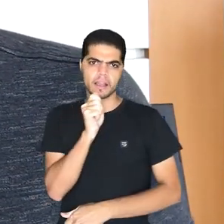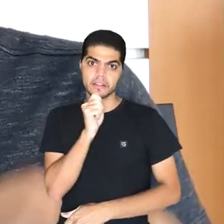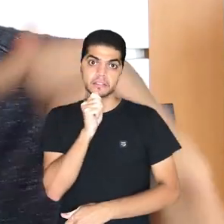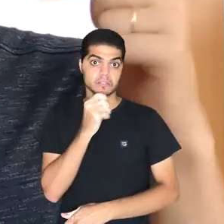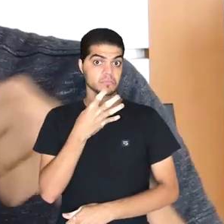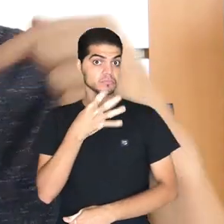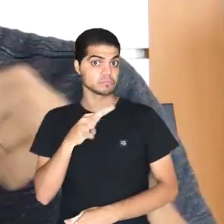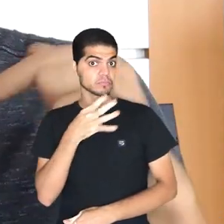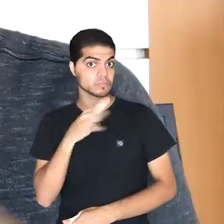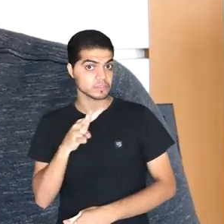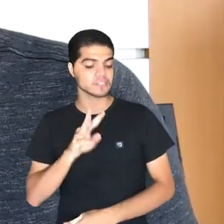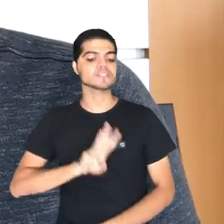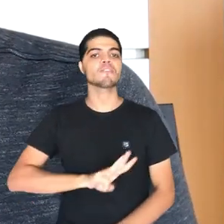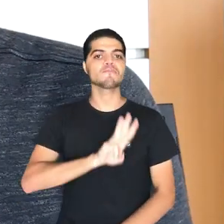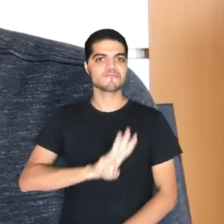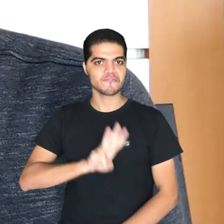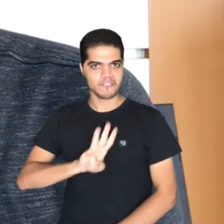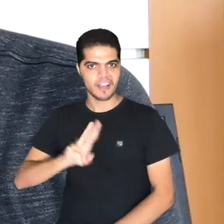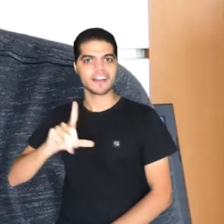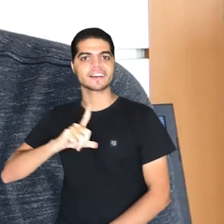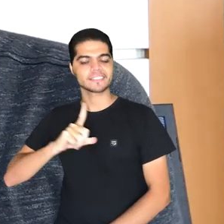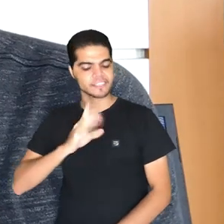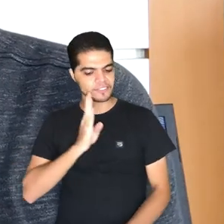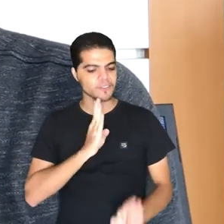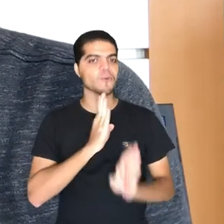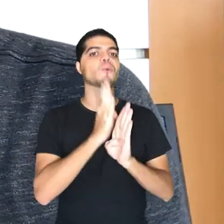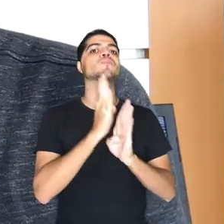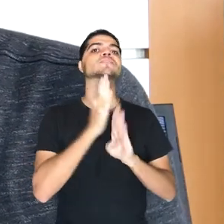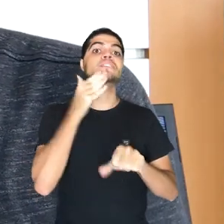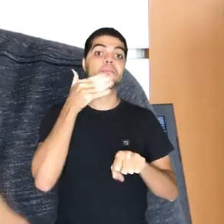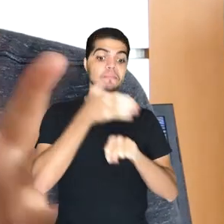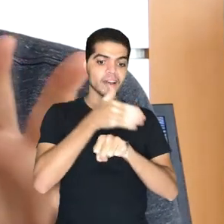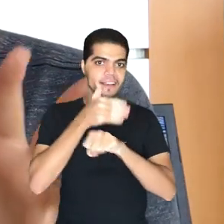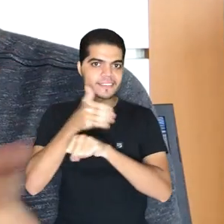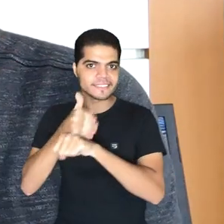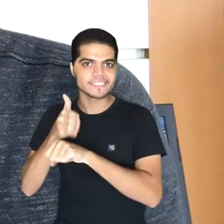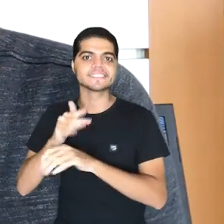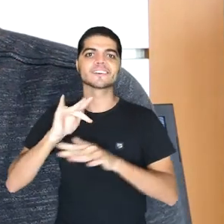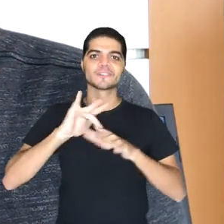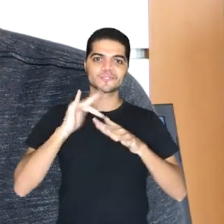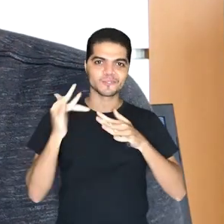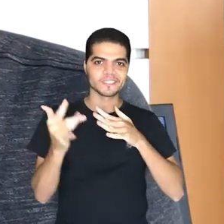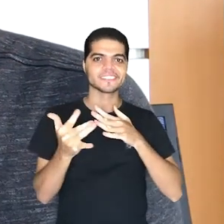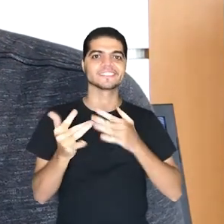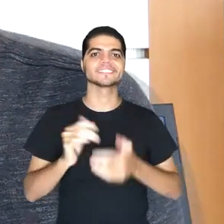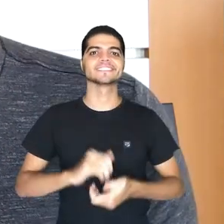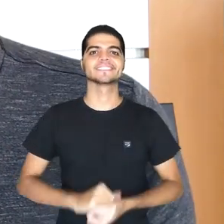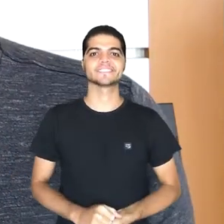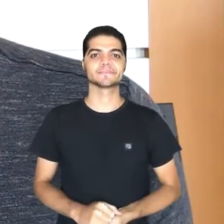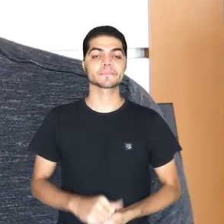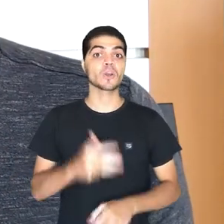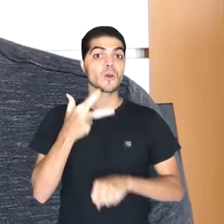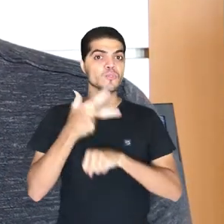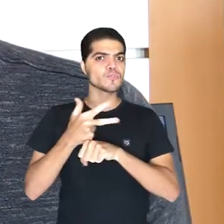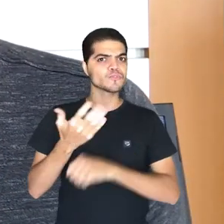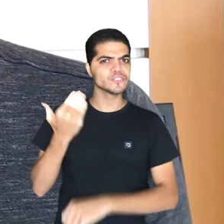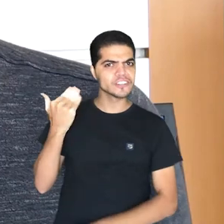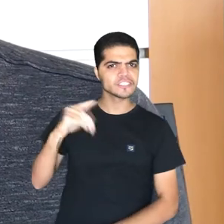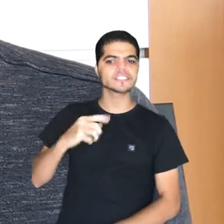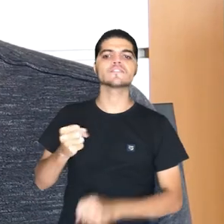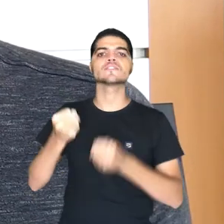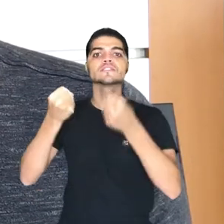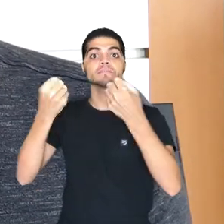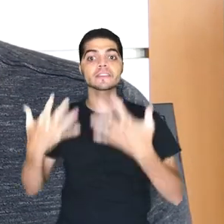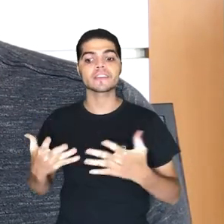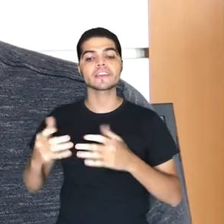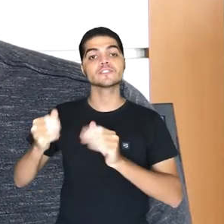do Bicentenário, aqui embaixo na descrição você também vai achar os caminhos para seguir essas redes. No vídeo passado, eu indiquei o livro